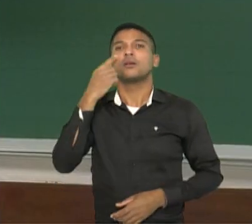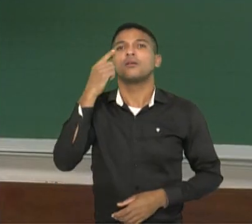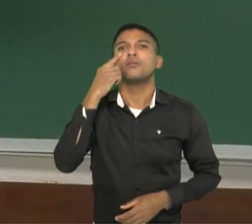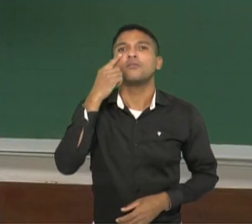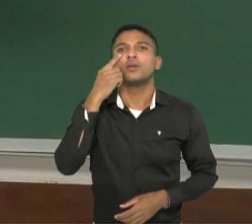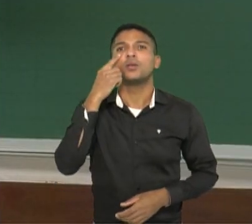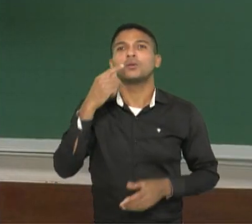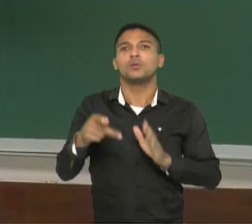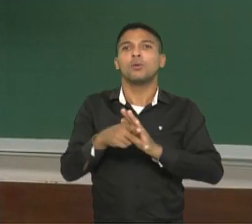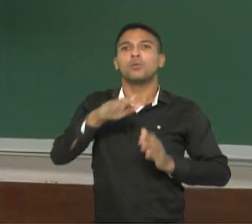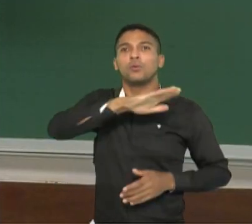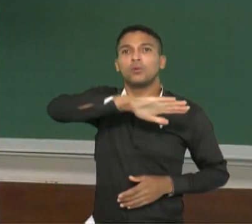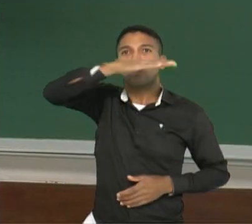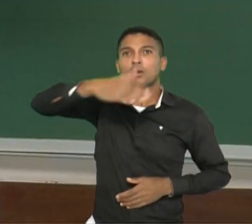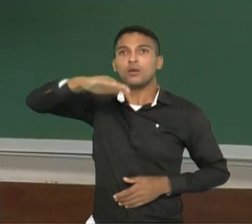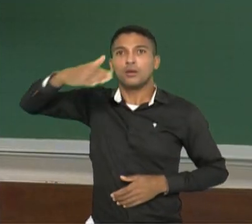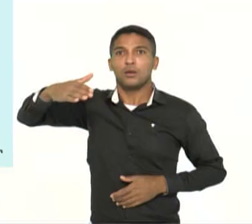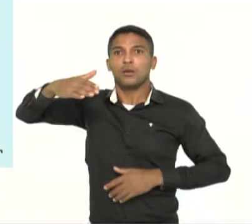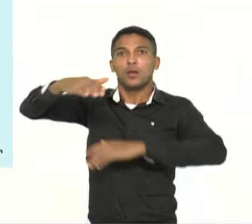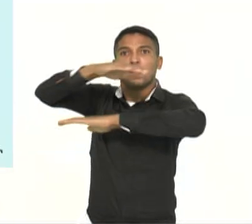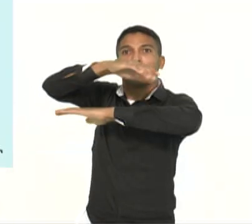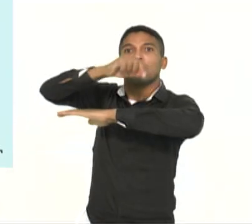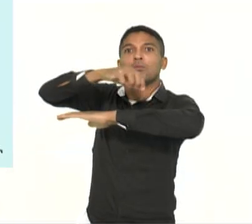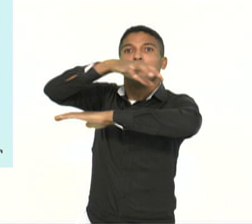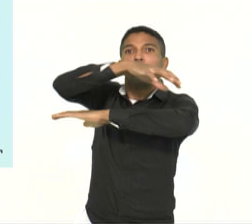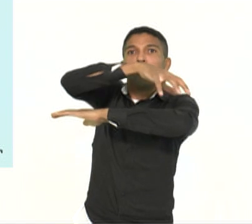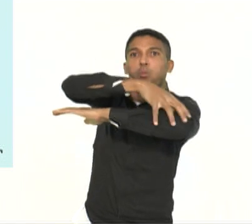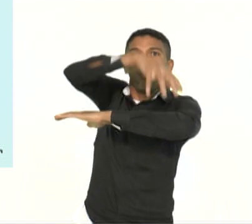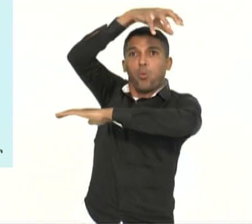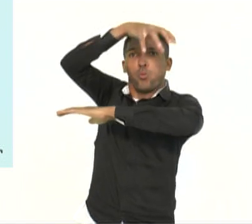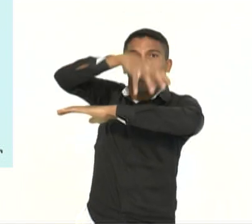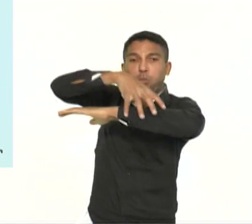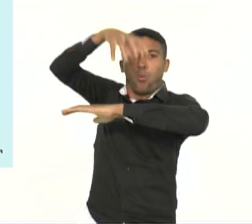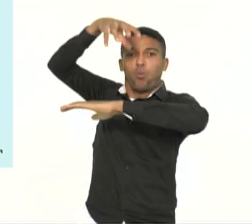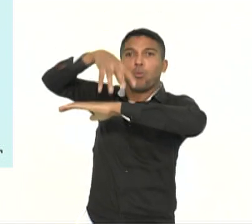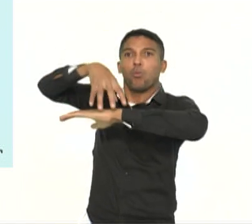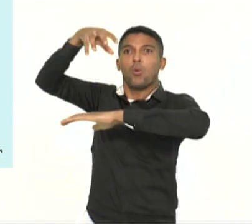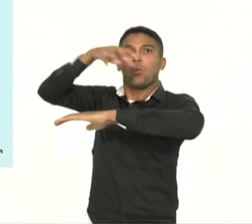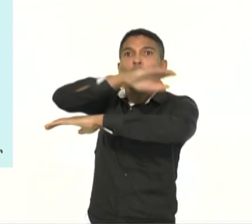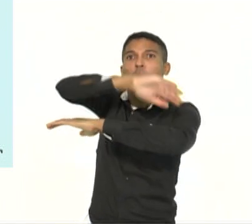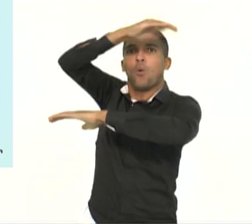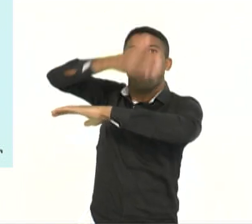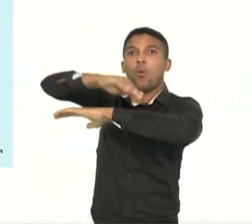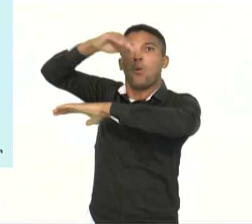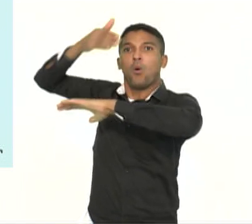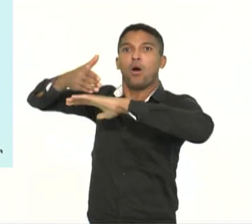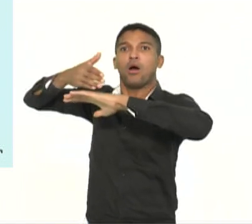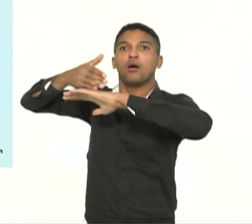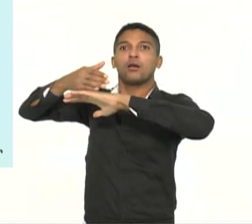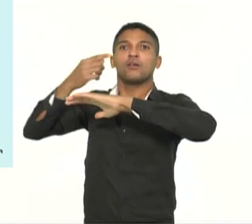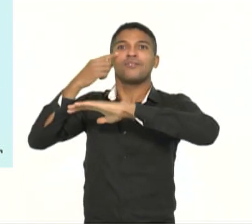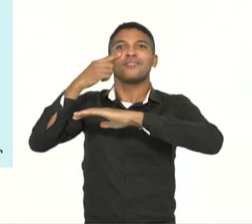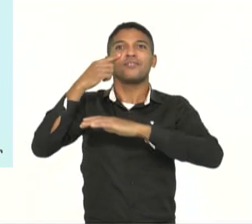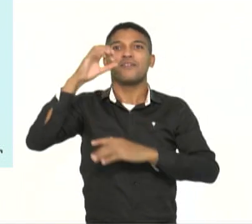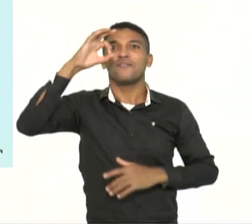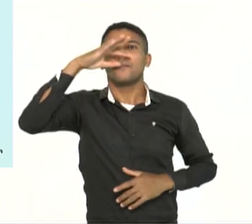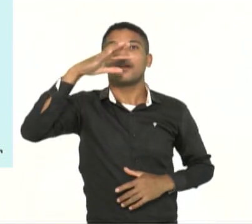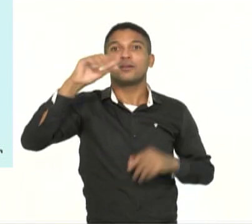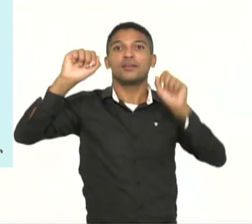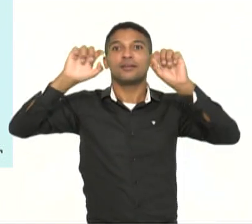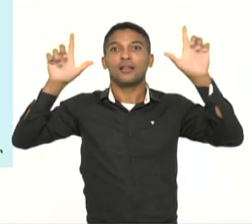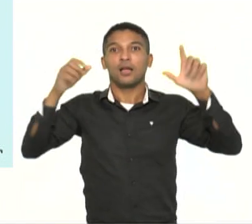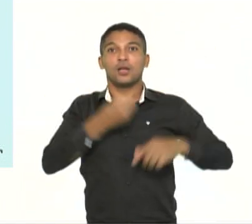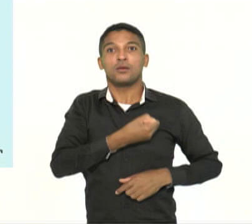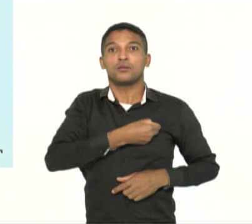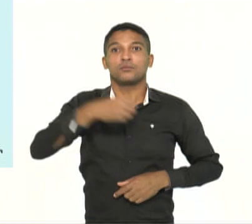de morros, se você olhar com bastante atenção na tela, ele está nessa cor verde clara, identificado com o número 3. Então você pode